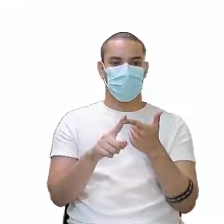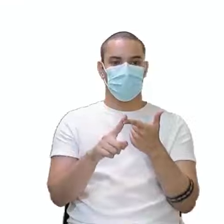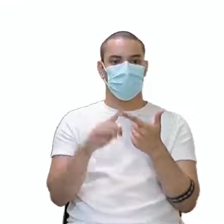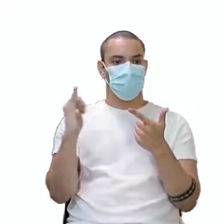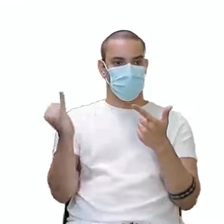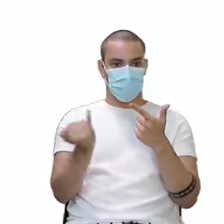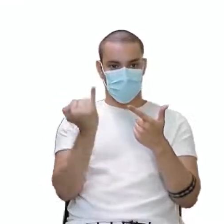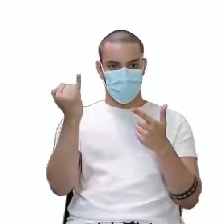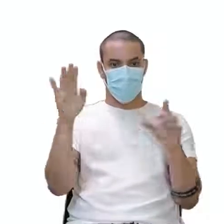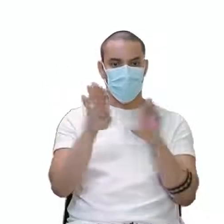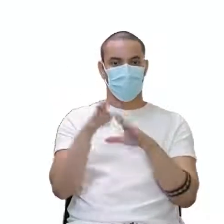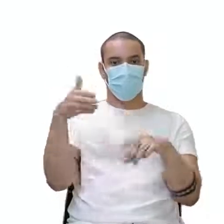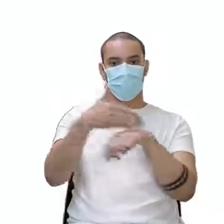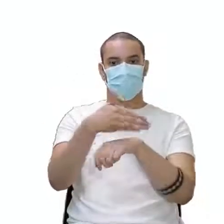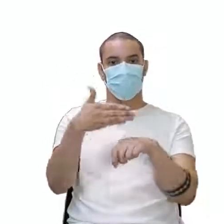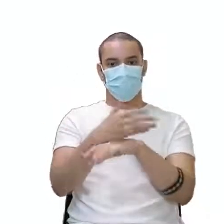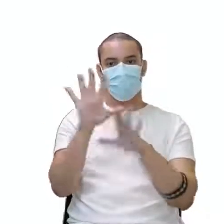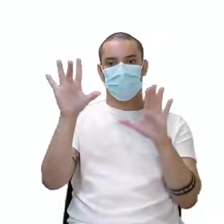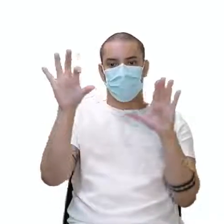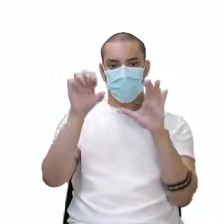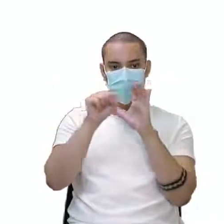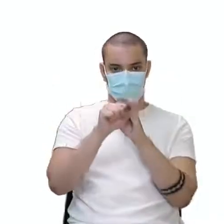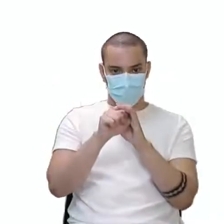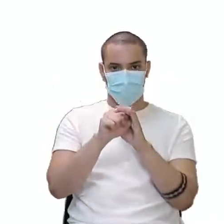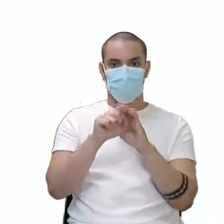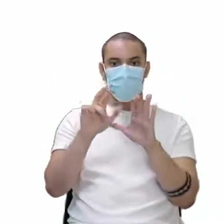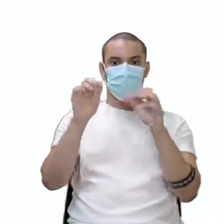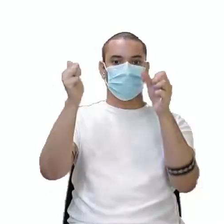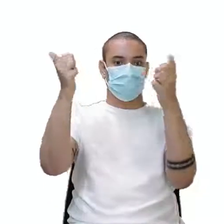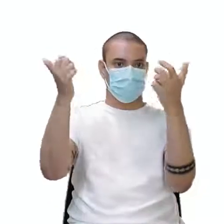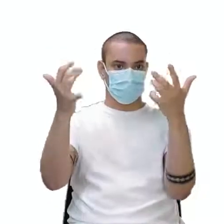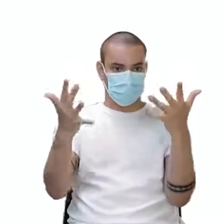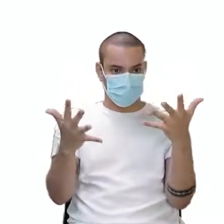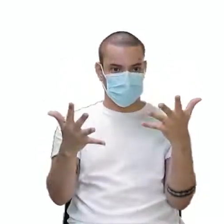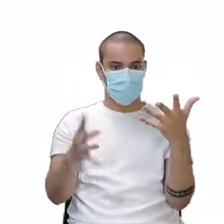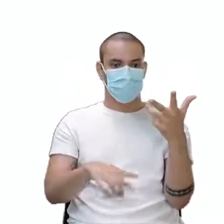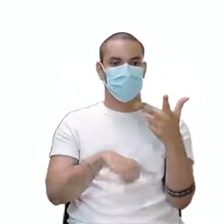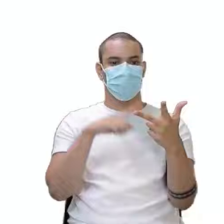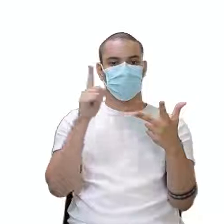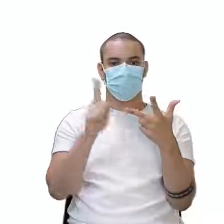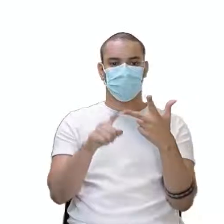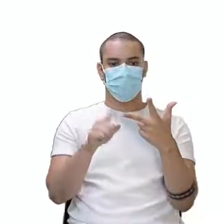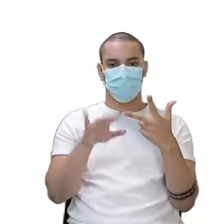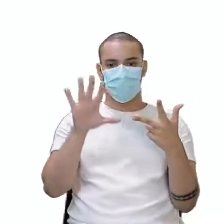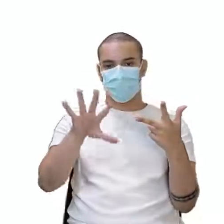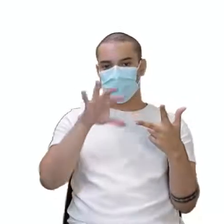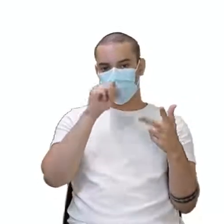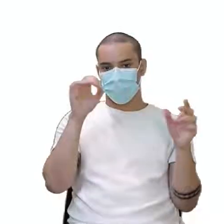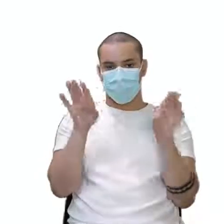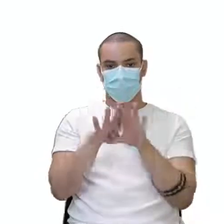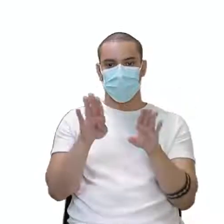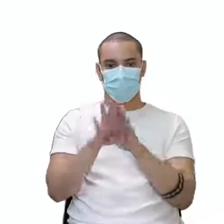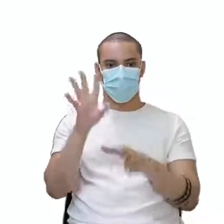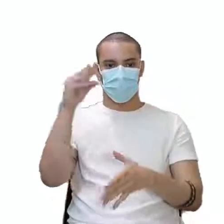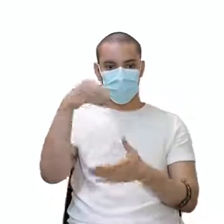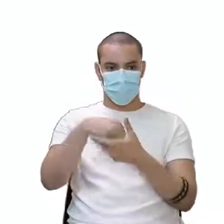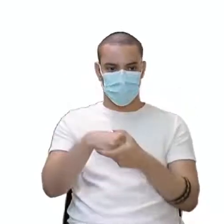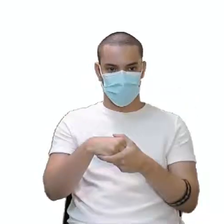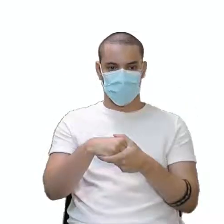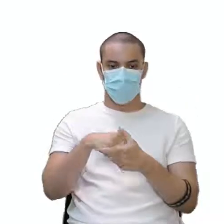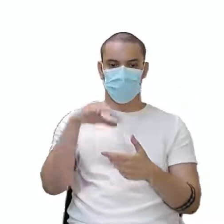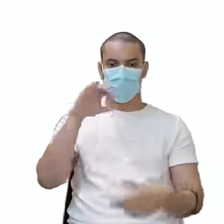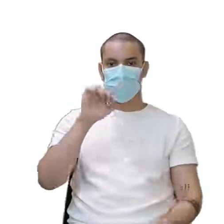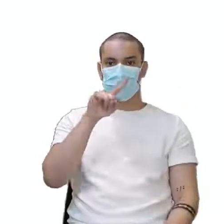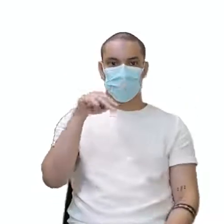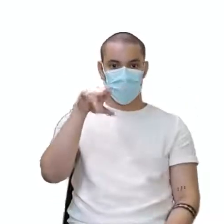a importância participar do processo fotossintético, que a gente comentou, e o oxigênio que vai compor